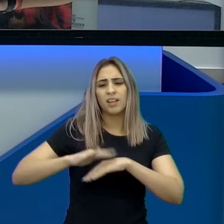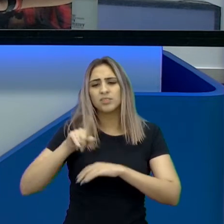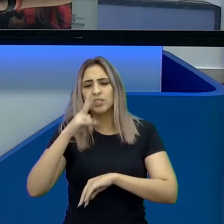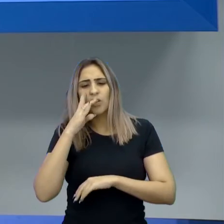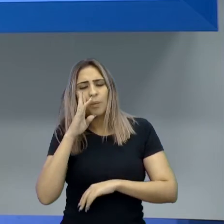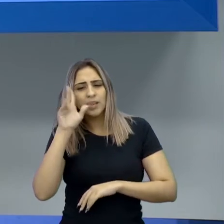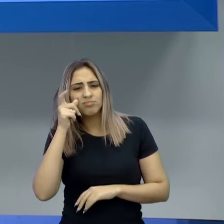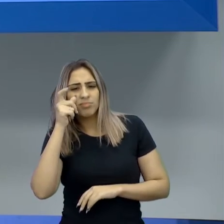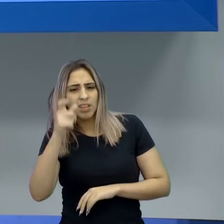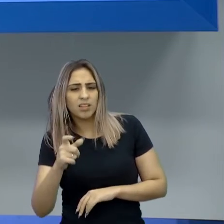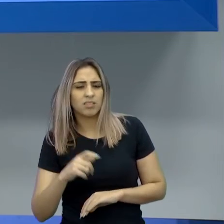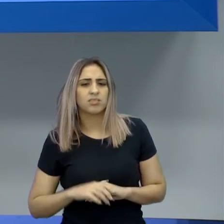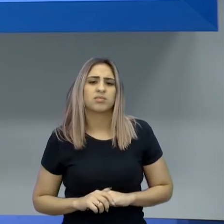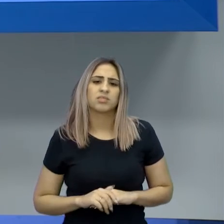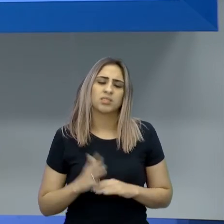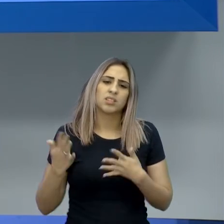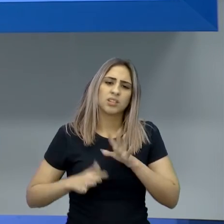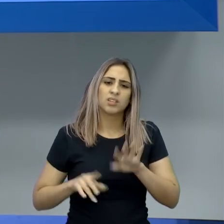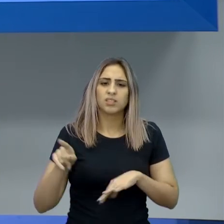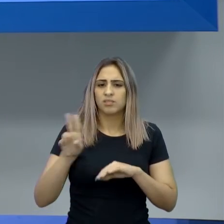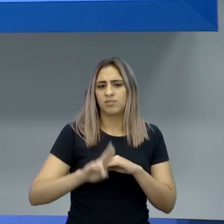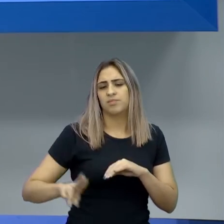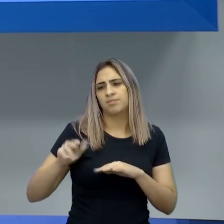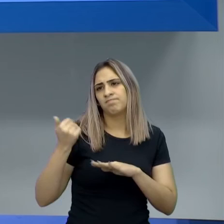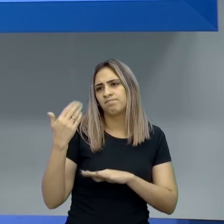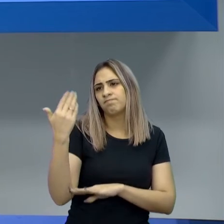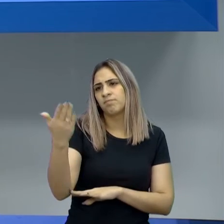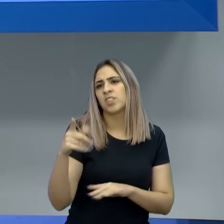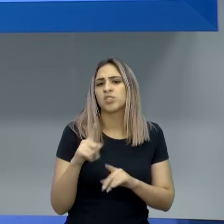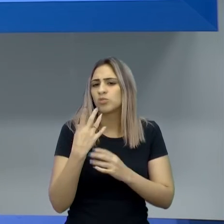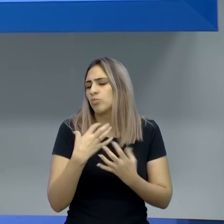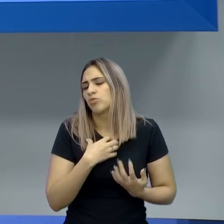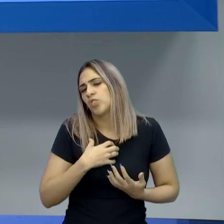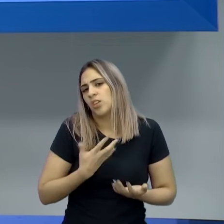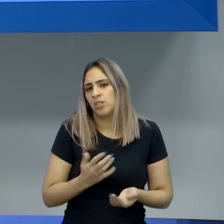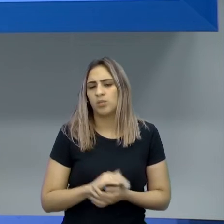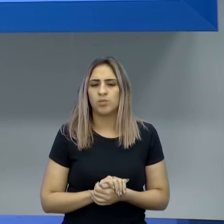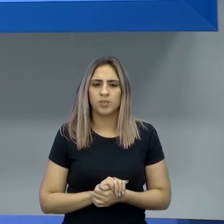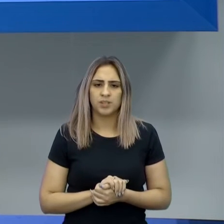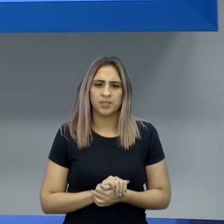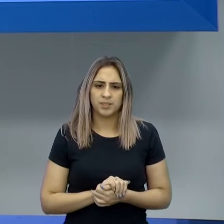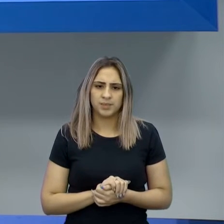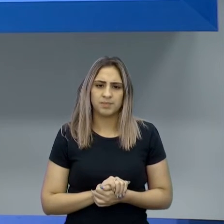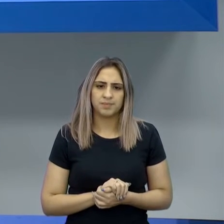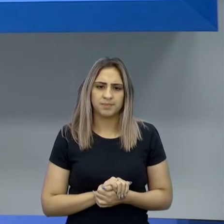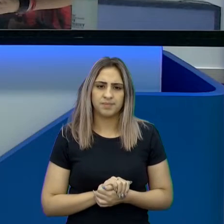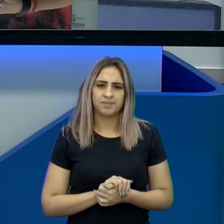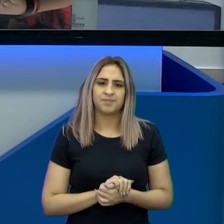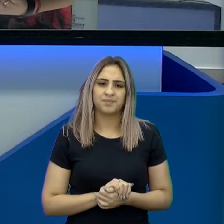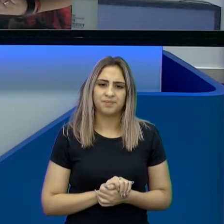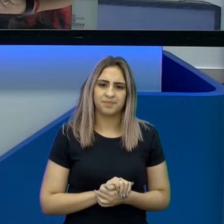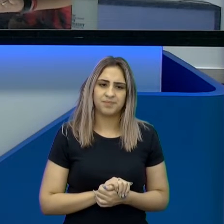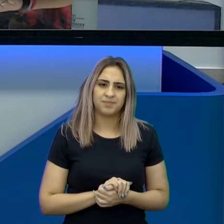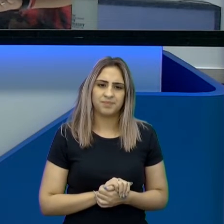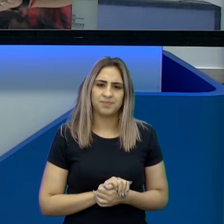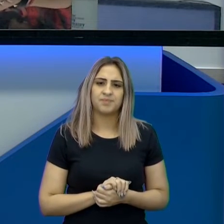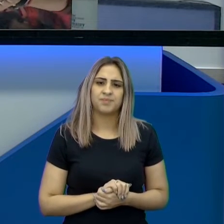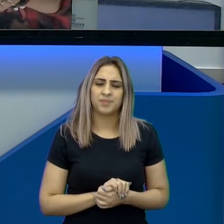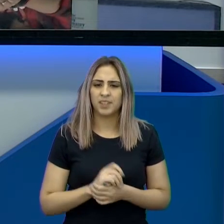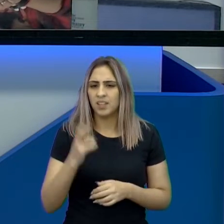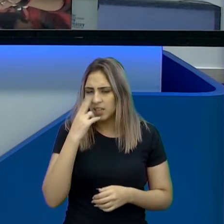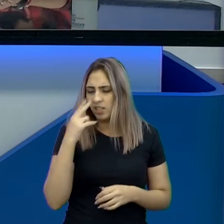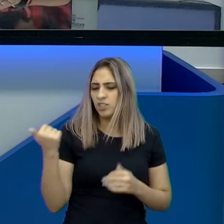mais interessante e talvez você vai usar elas lá na frente, né, de alguma maneira. Eu consigo perceber dessa maneira. E eu acho que